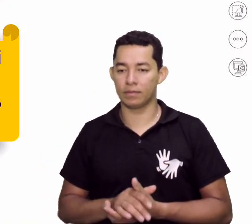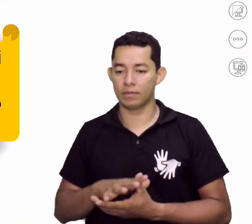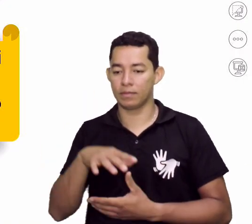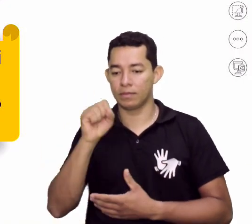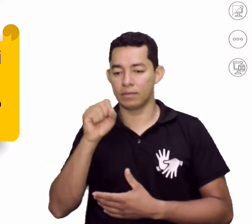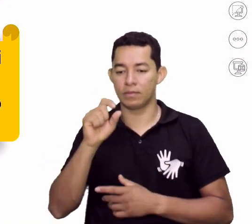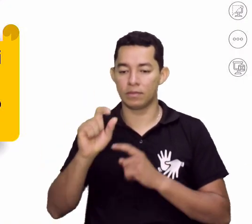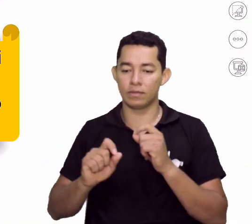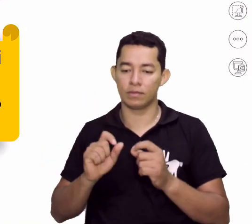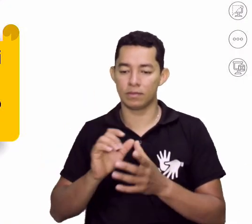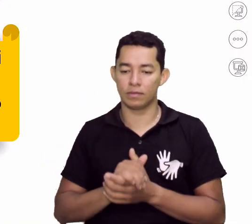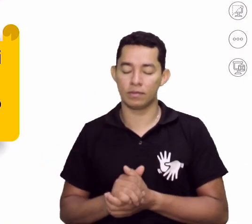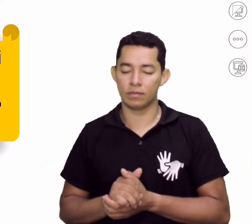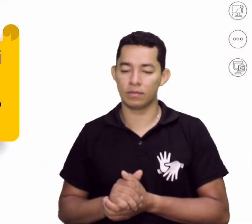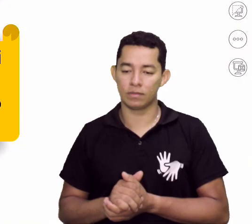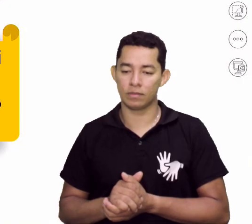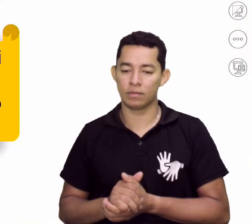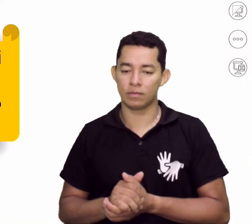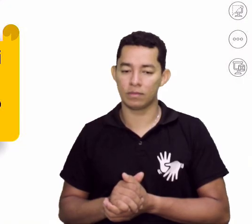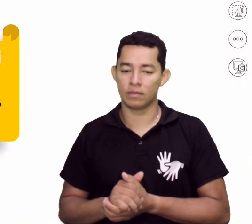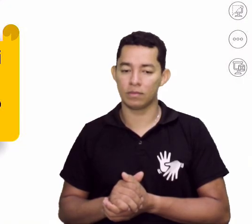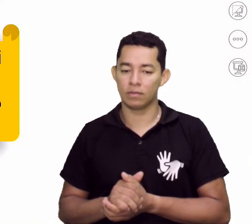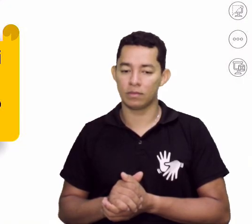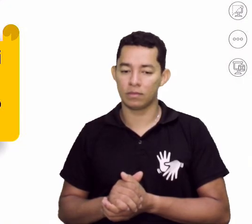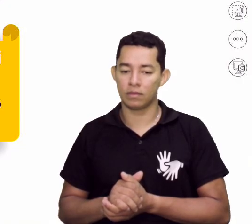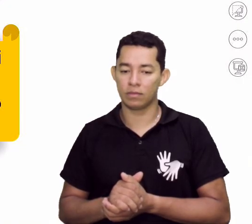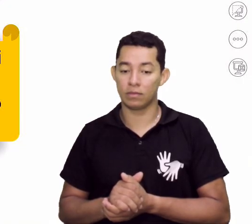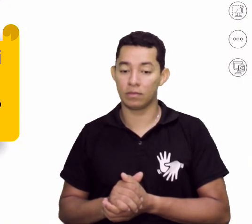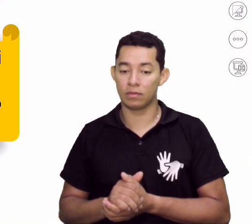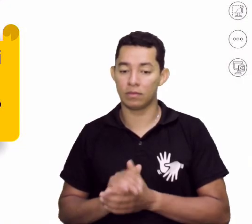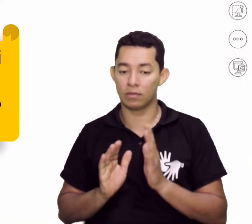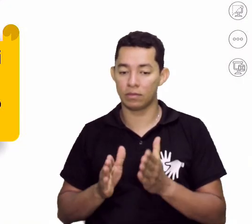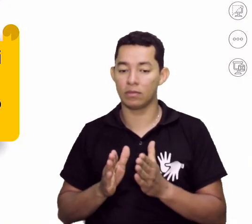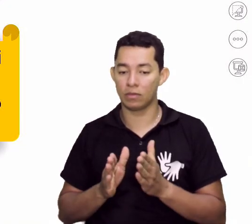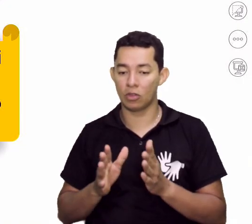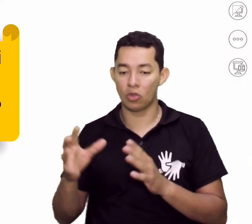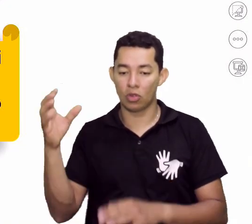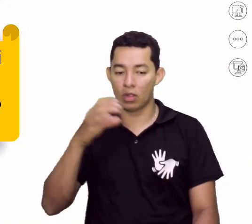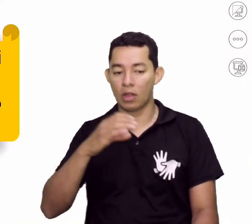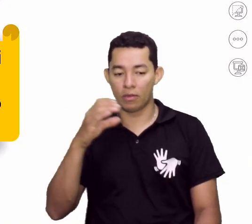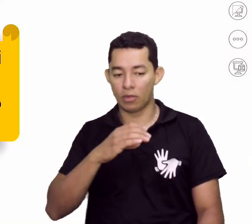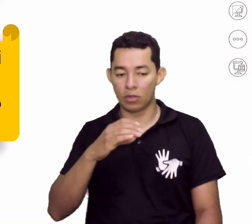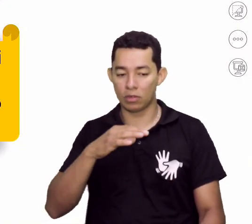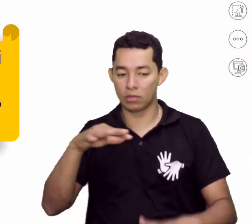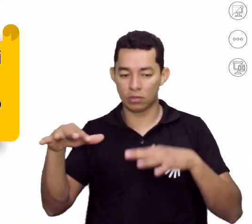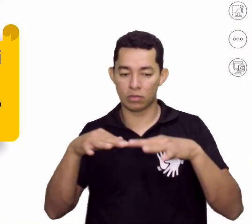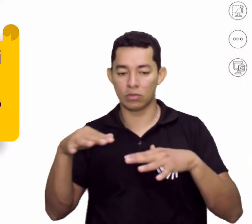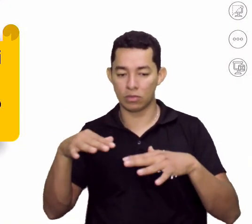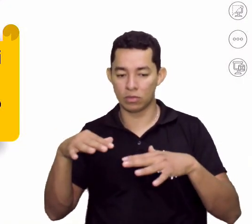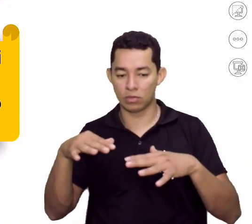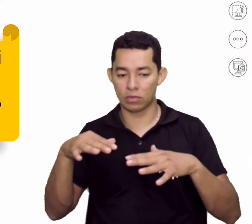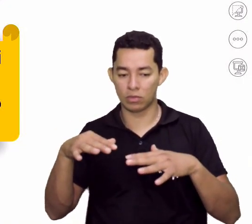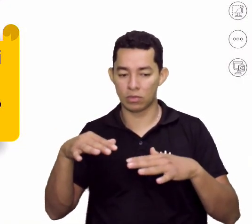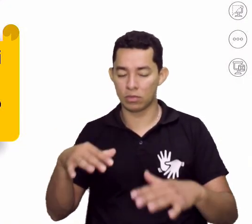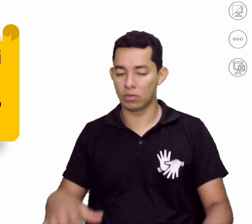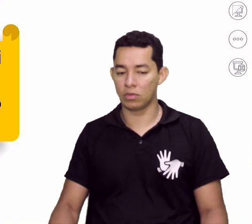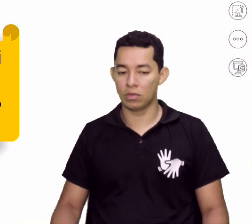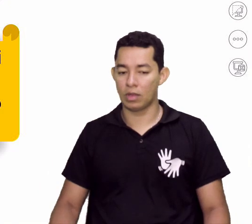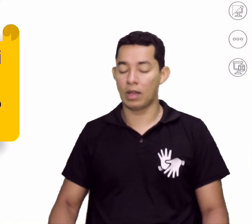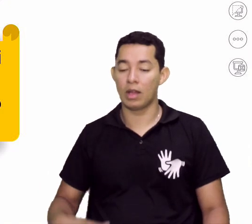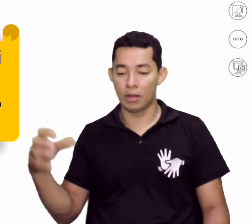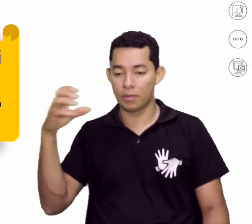ganhou aí, né? E aí os futuristas usaram, focando na velocidade, nas ideias de velocidade e